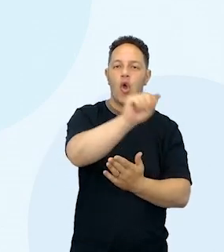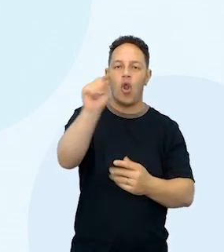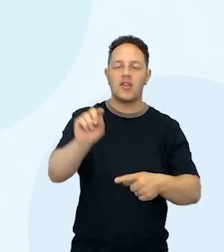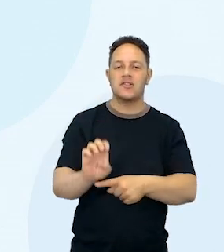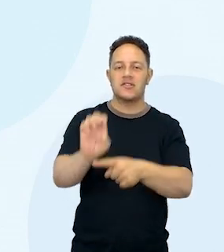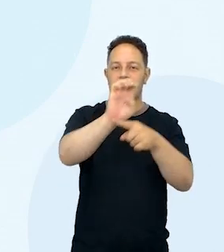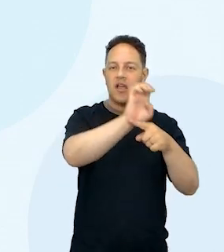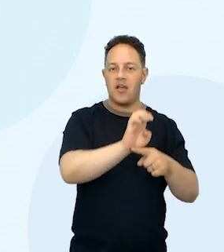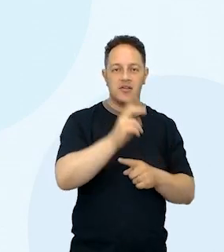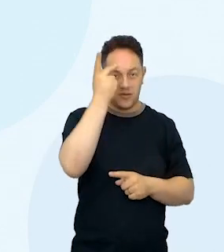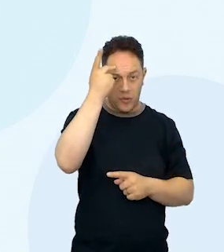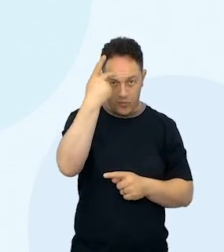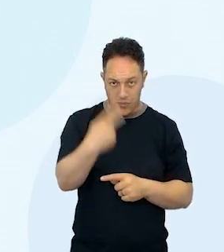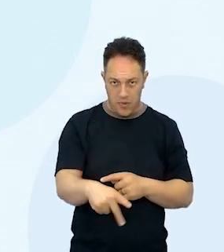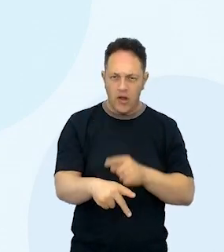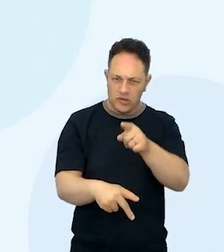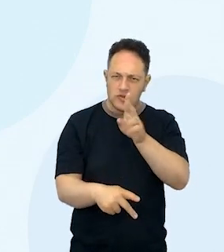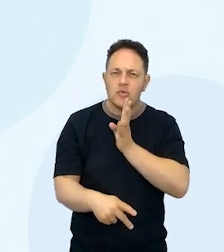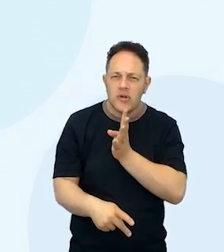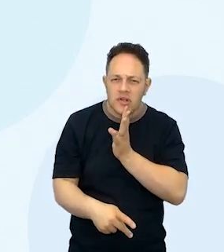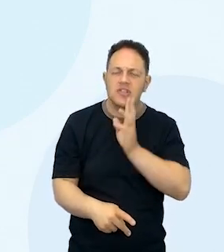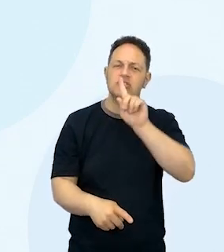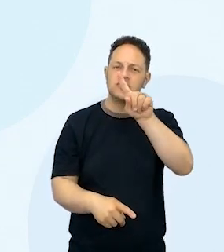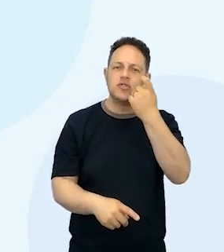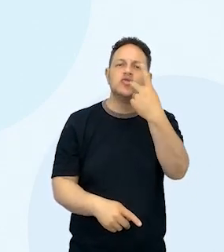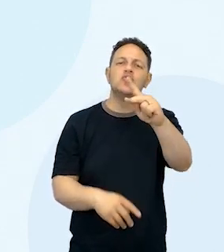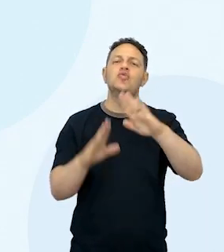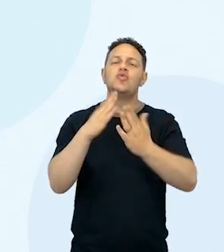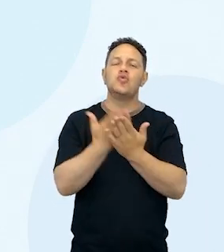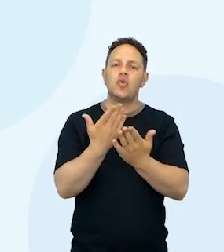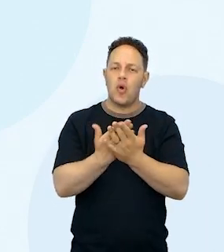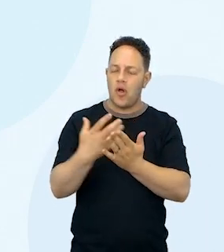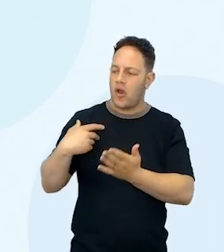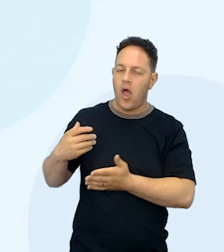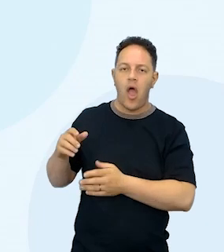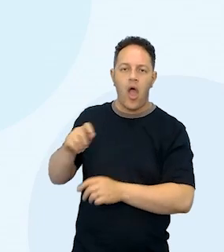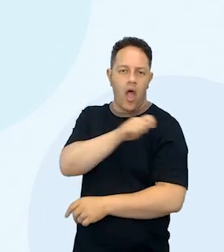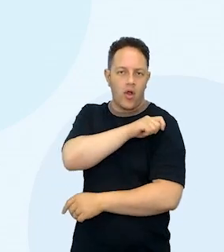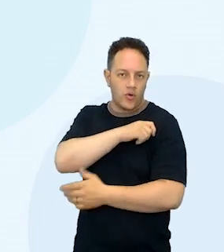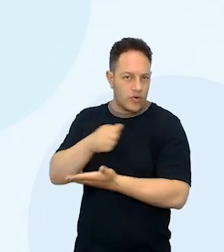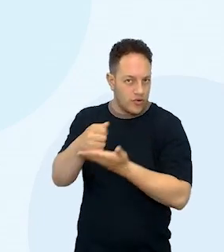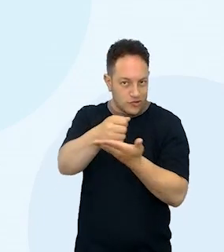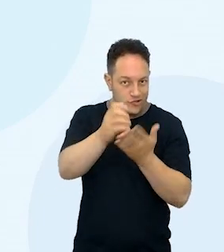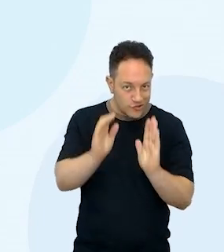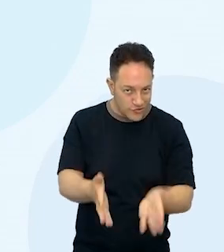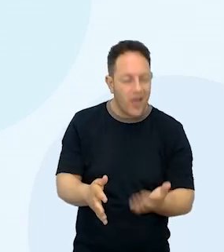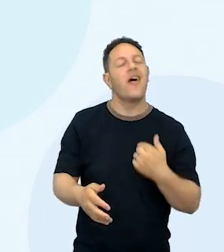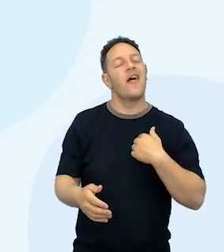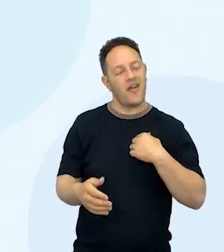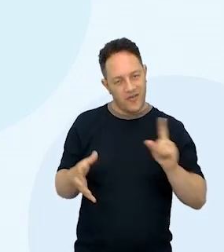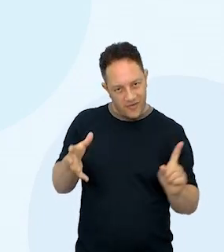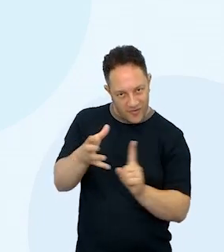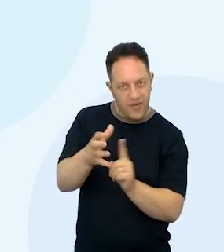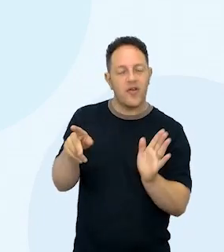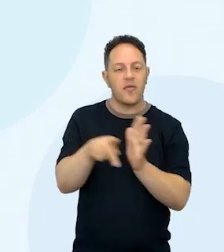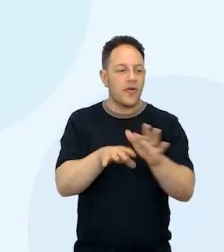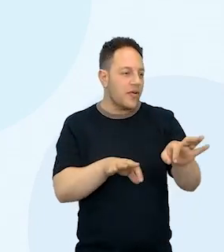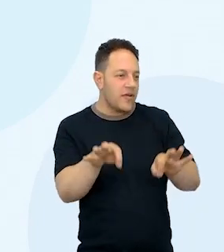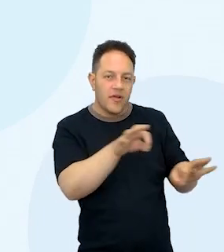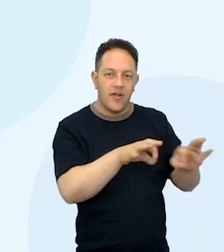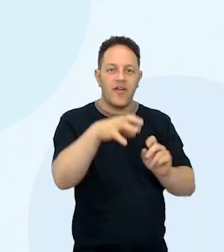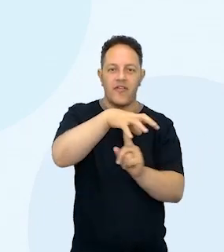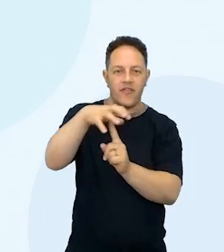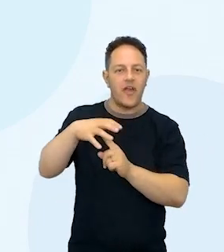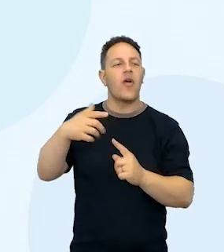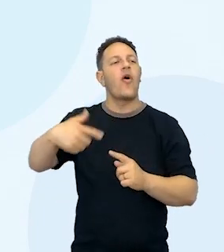conhecem, se vocês já participaram com algum estudante da escola de vocês. Eu também faço parte da comissão organizadora da feira, junto com